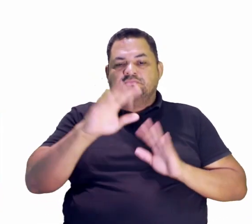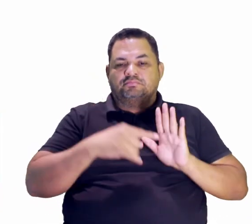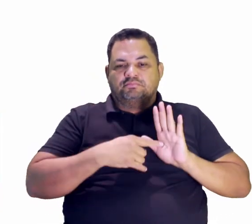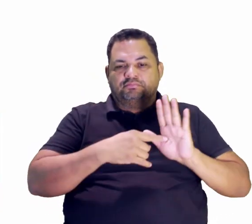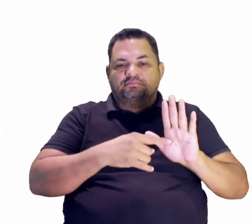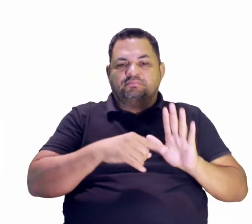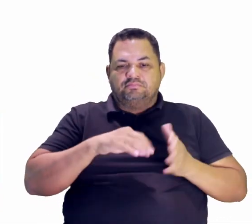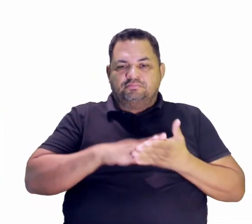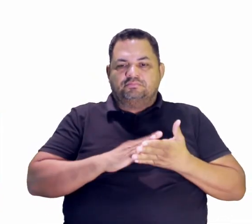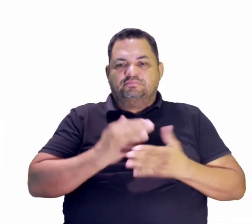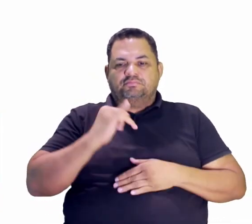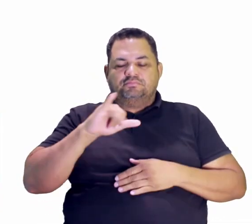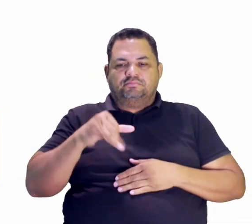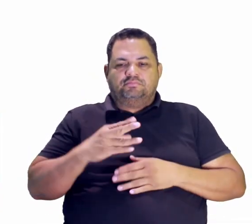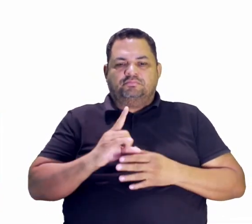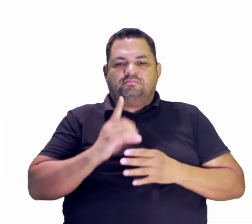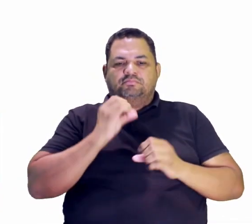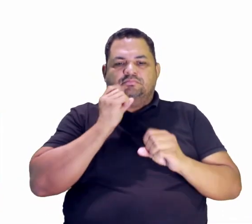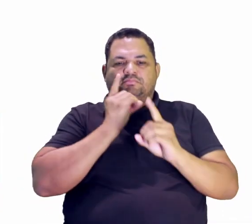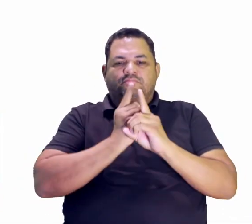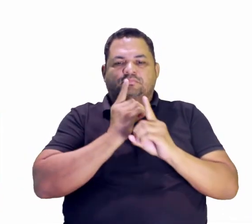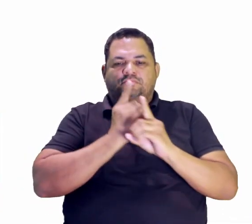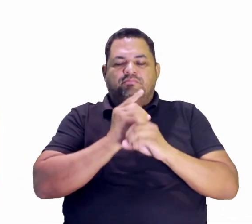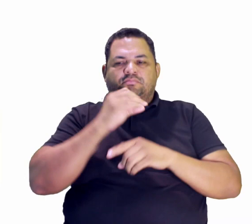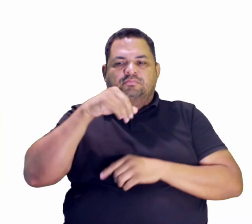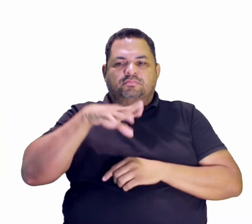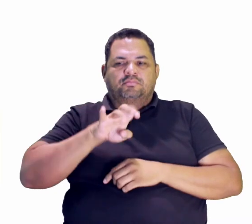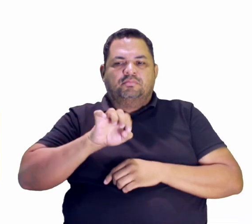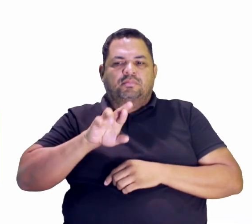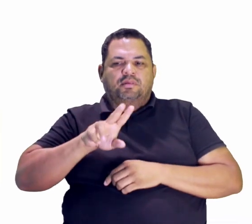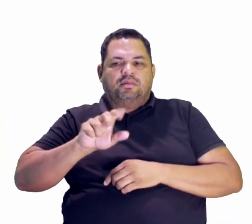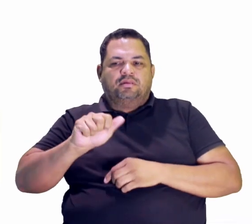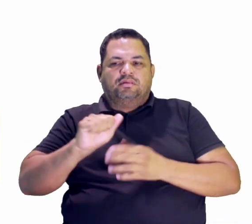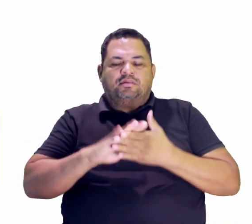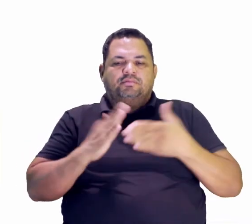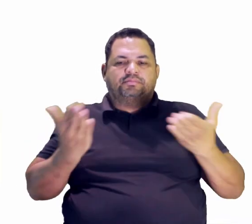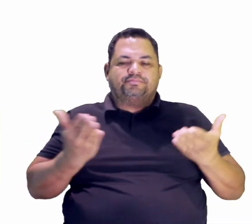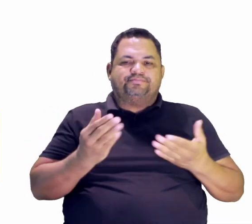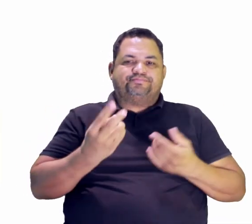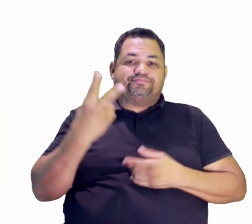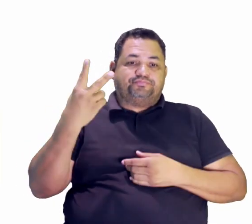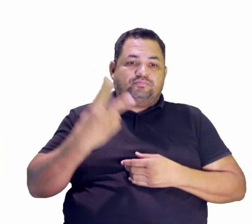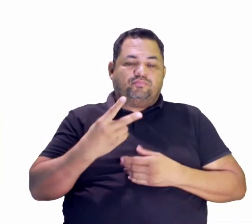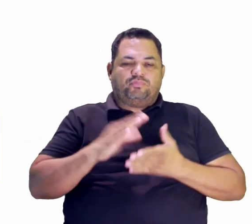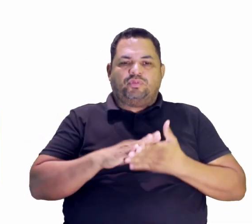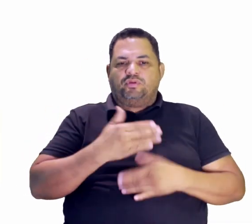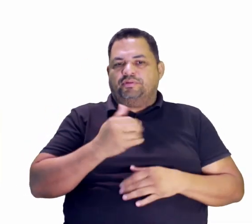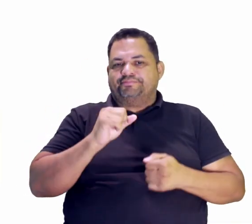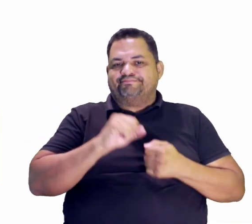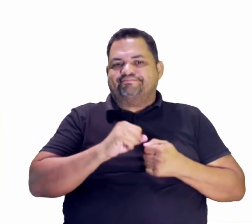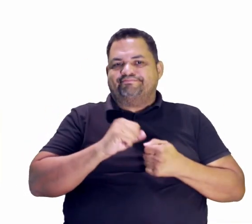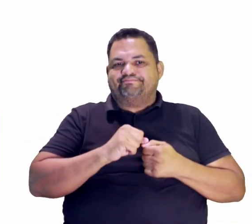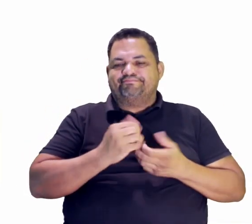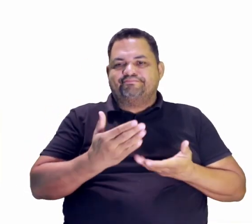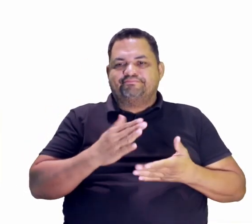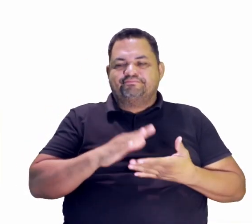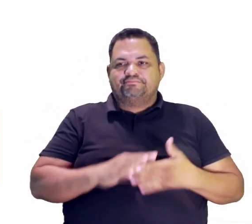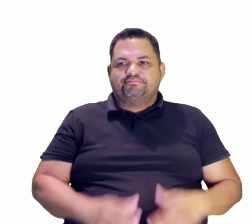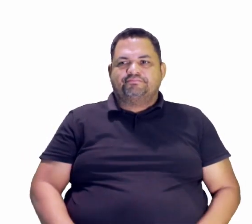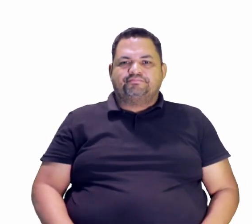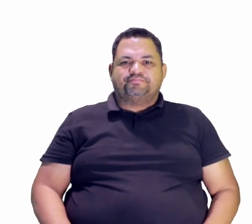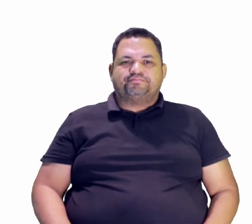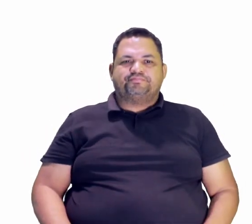de João para reencontrar Maria, o caminho que a Maria fez e o caminho que João fez para reencontrar, ok?